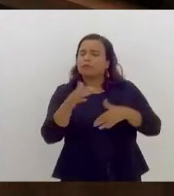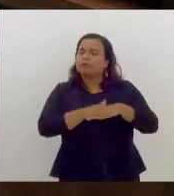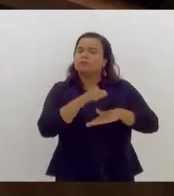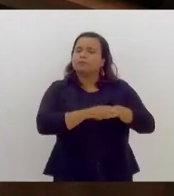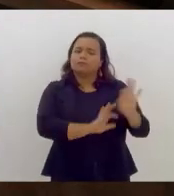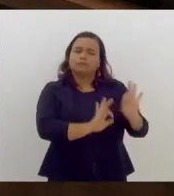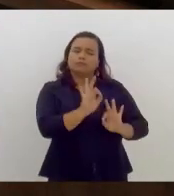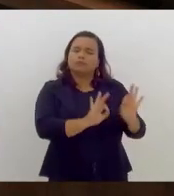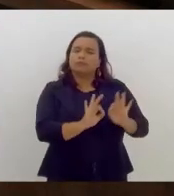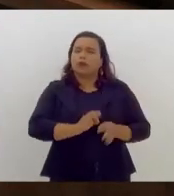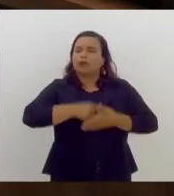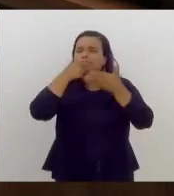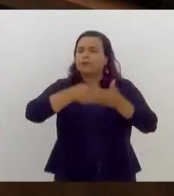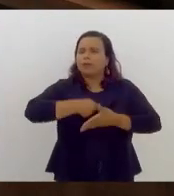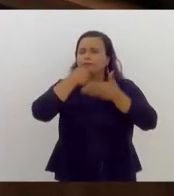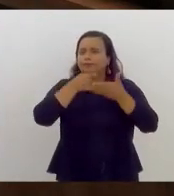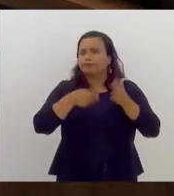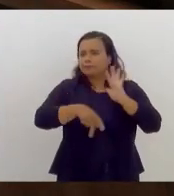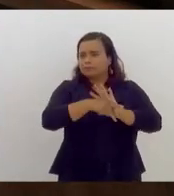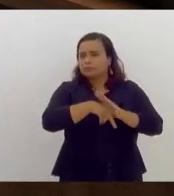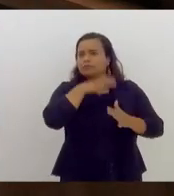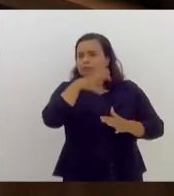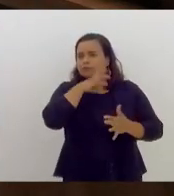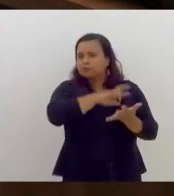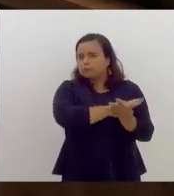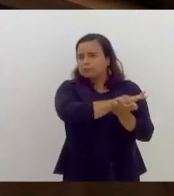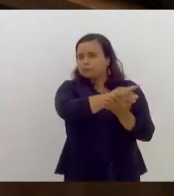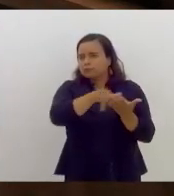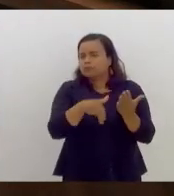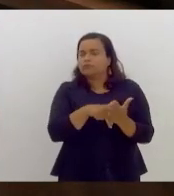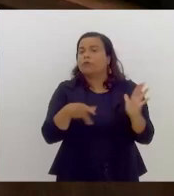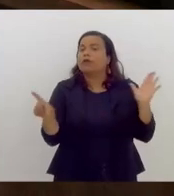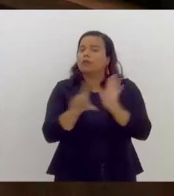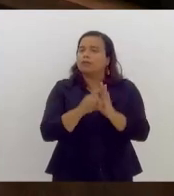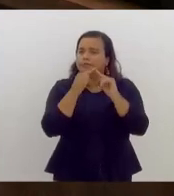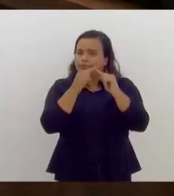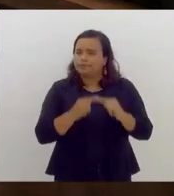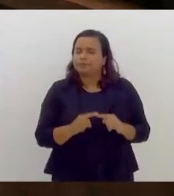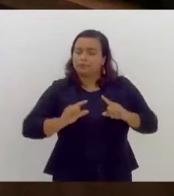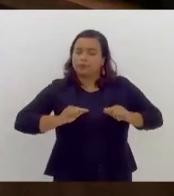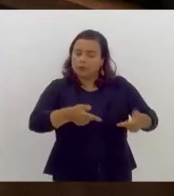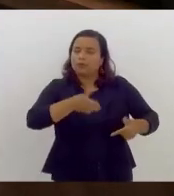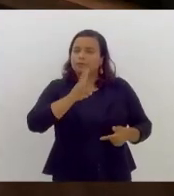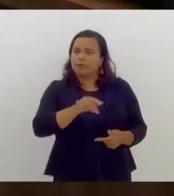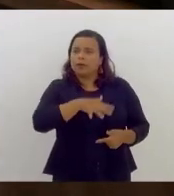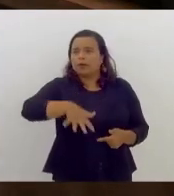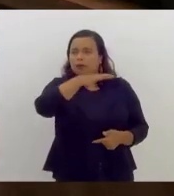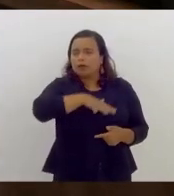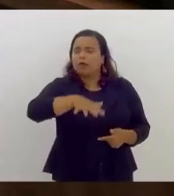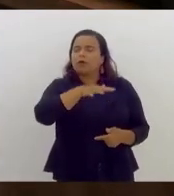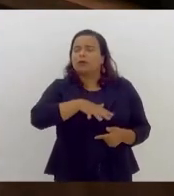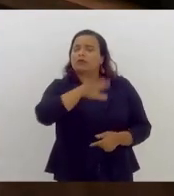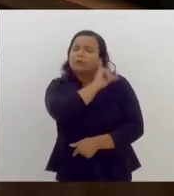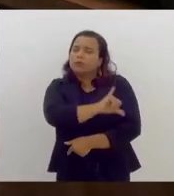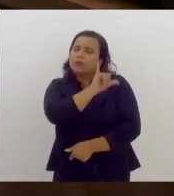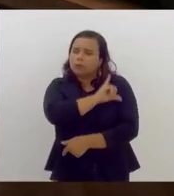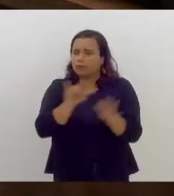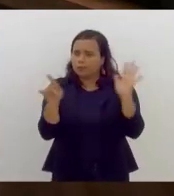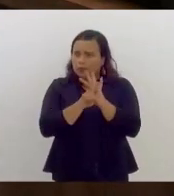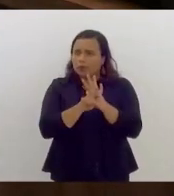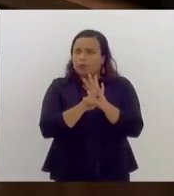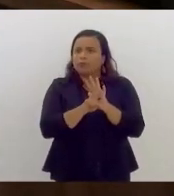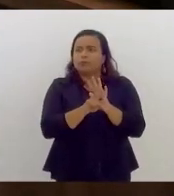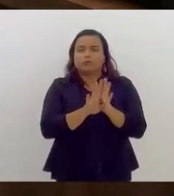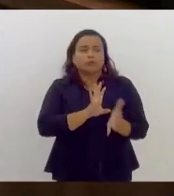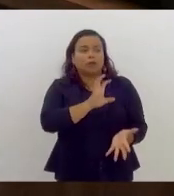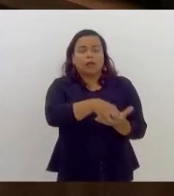artesanais comestíveis de que trata esta lei serão exercidas no âmbito do Estado do Rio de Janeiro pelo